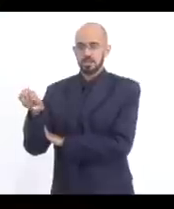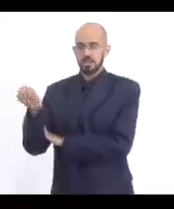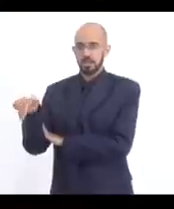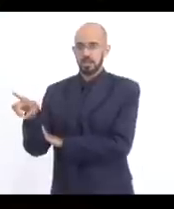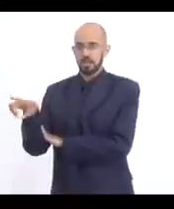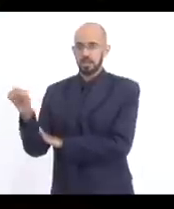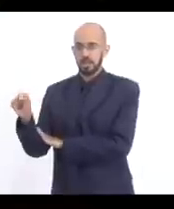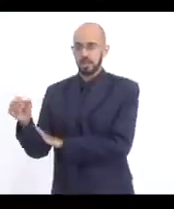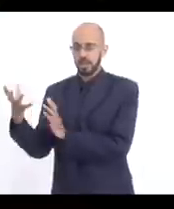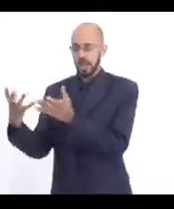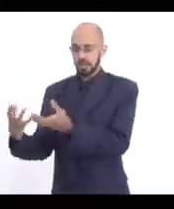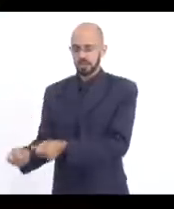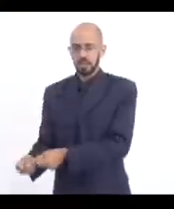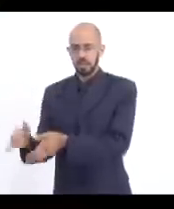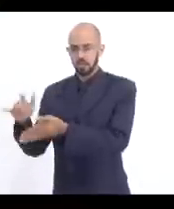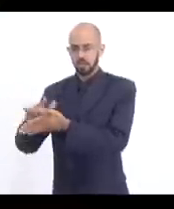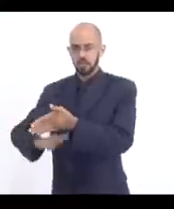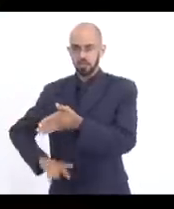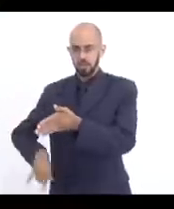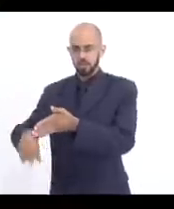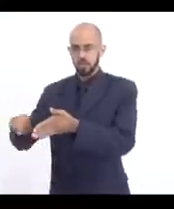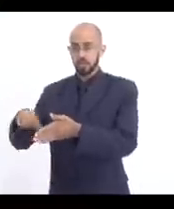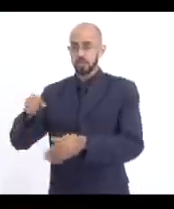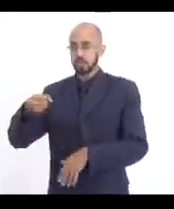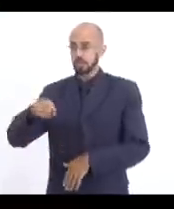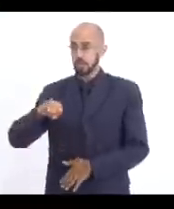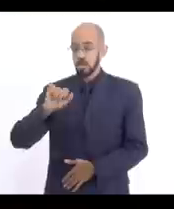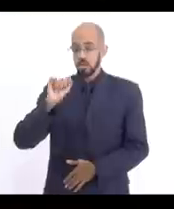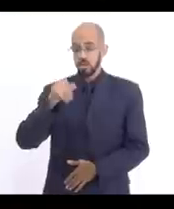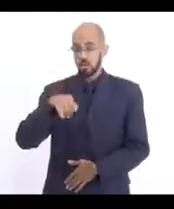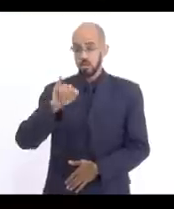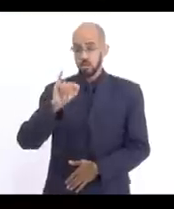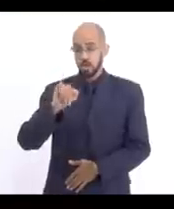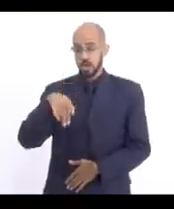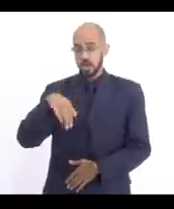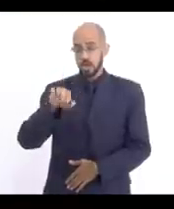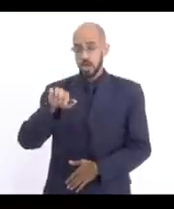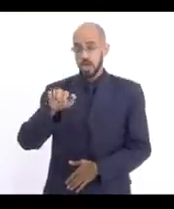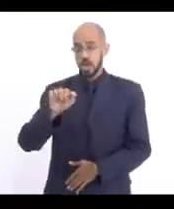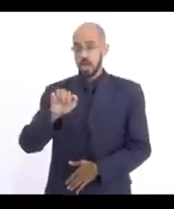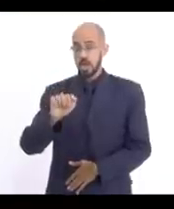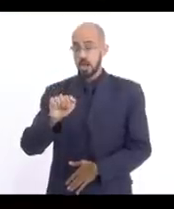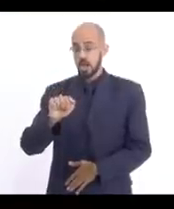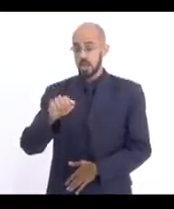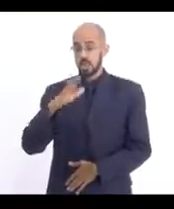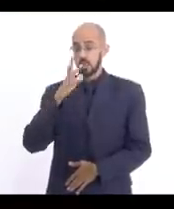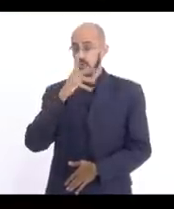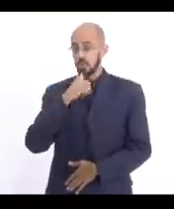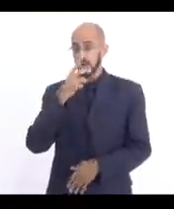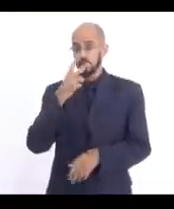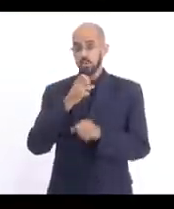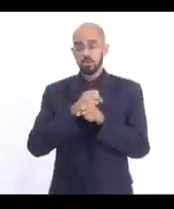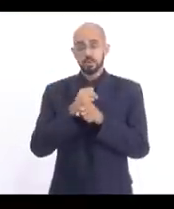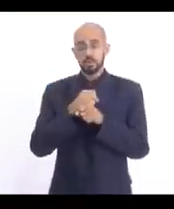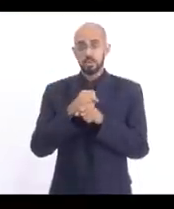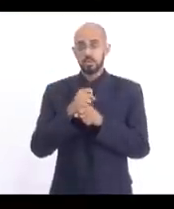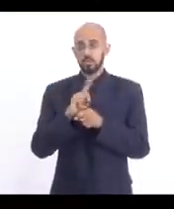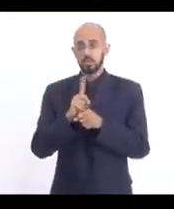protocolo. Se o INEA levar 2 anos para licenciar, e não